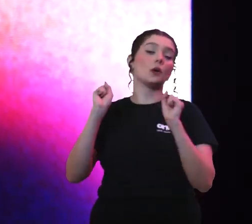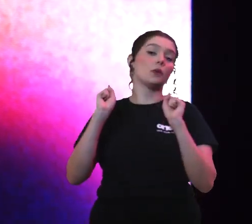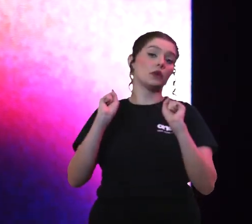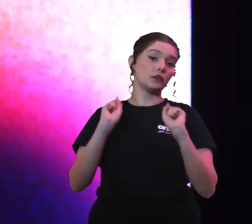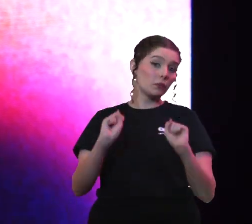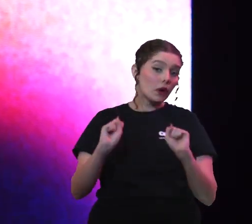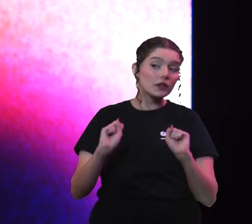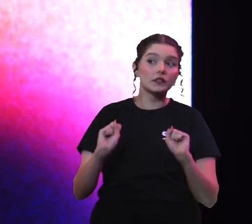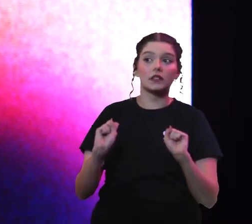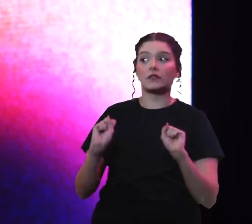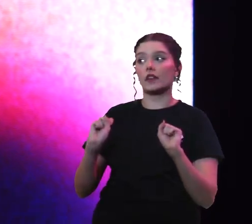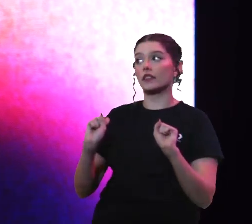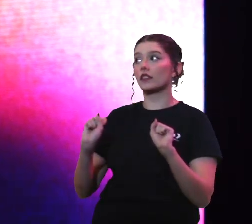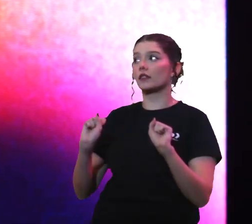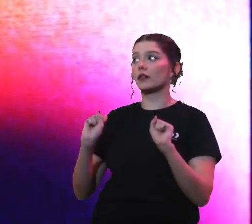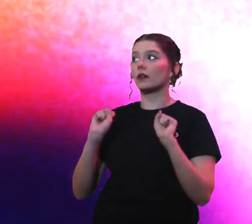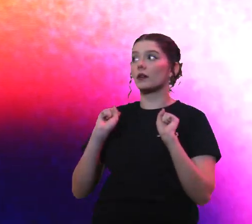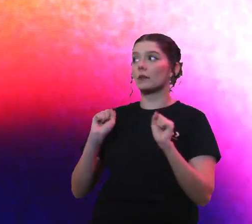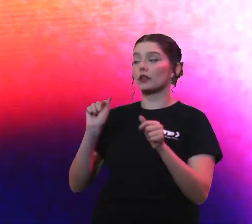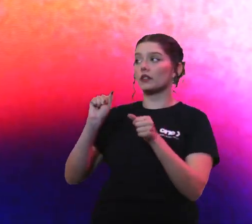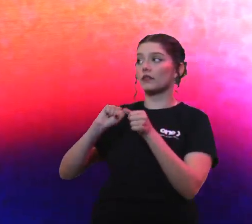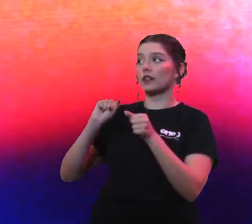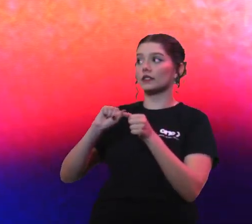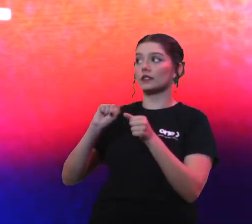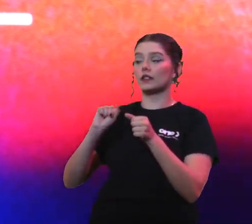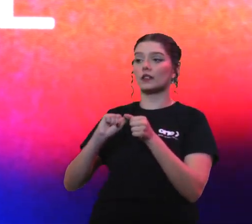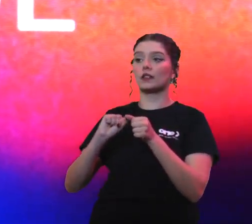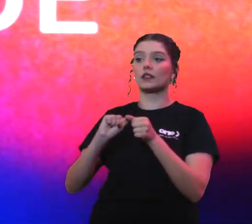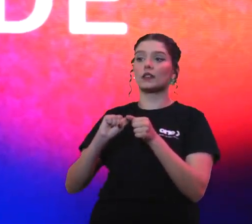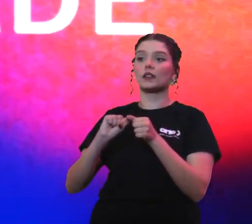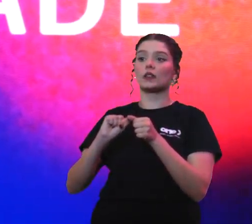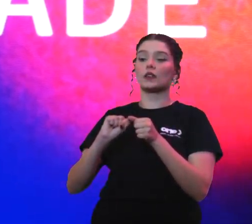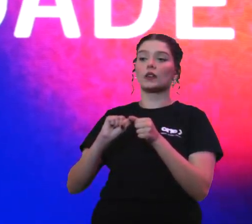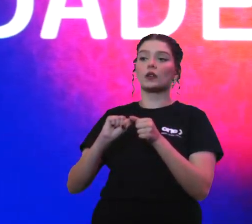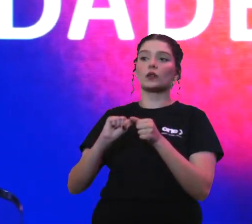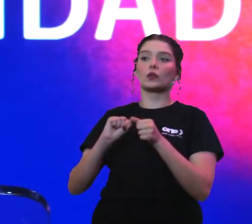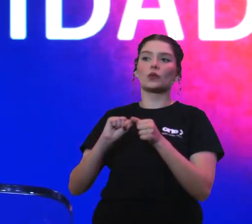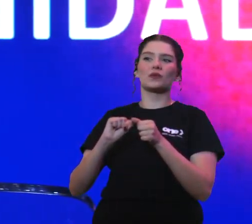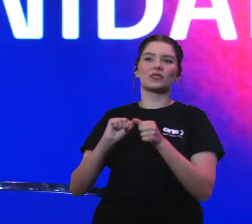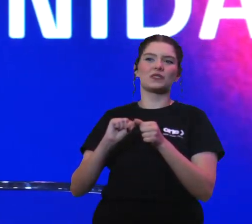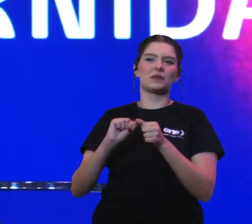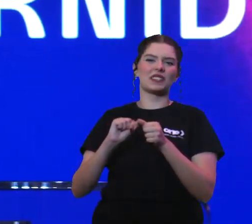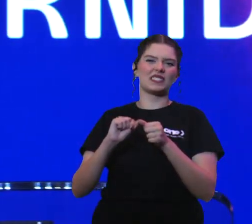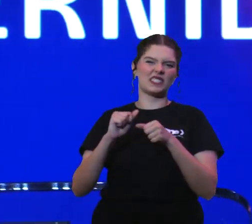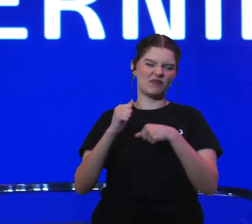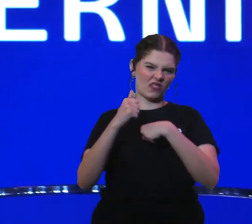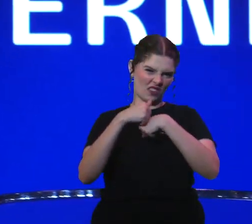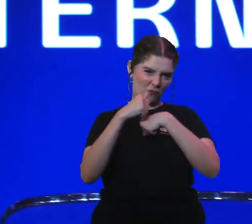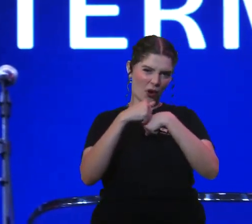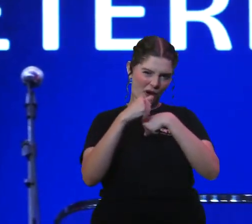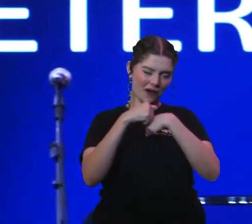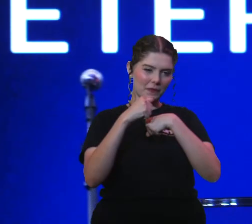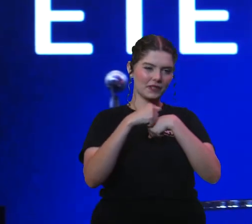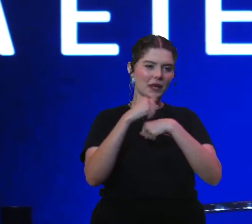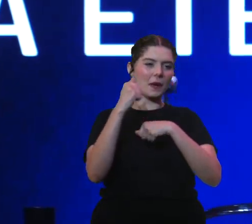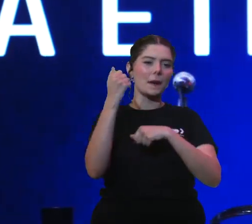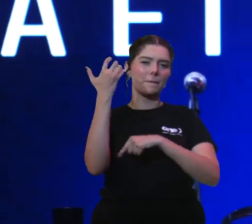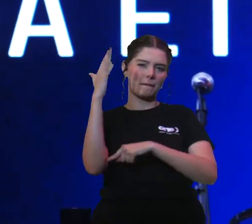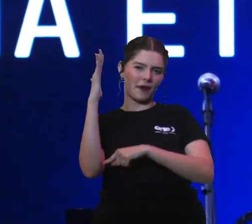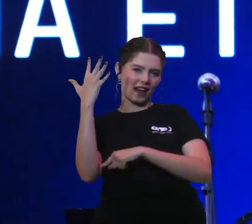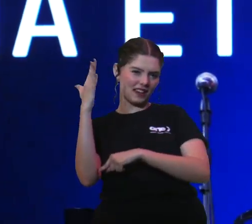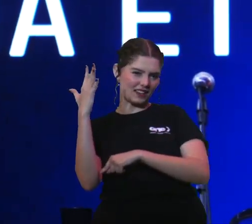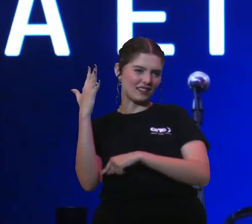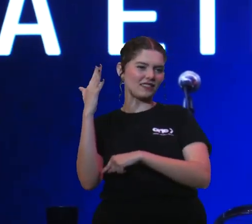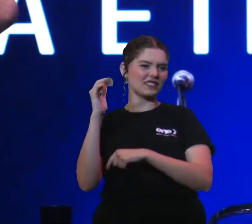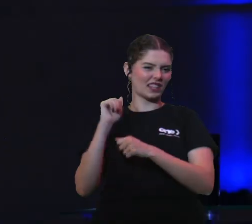maneiras. Ou ela pode ser feita com materiais que são mais baratos, palha, feno e madeira.